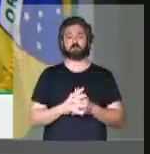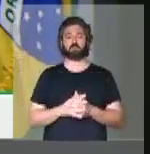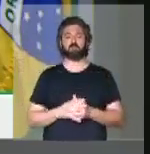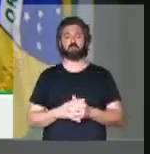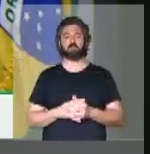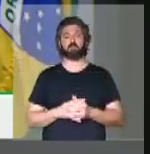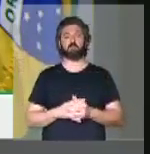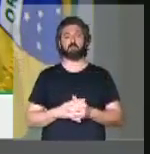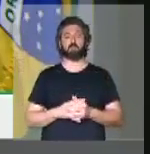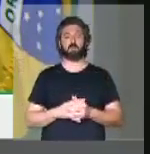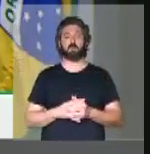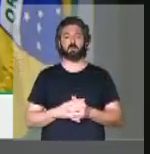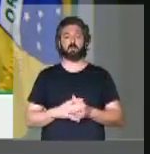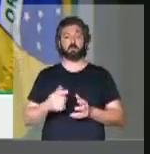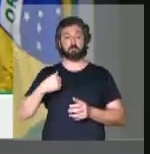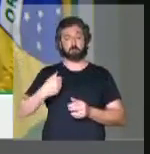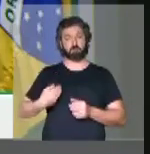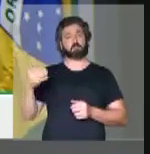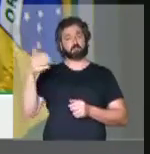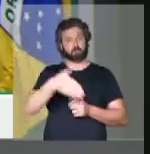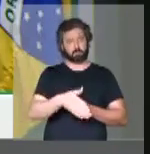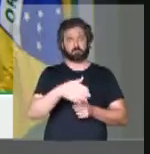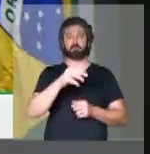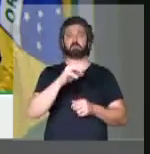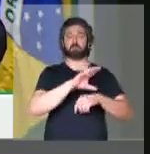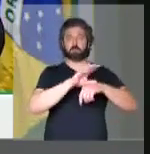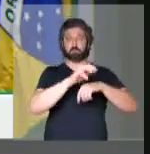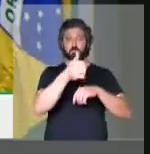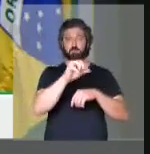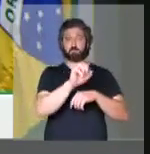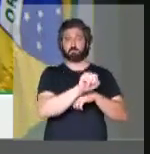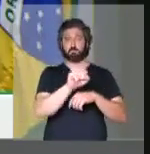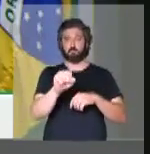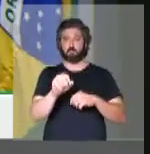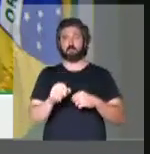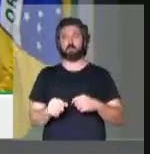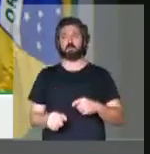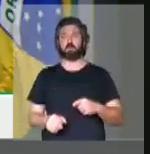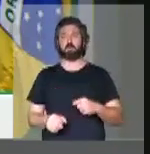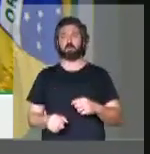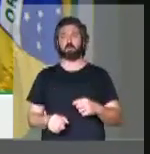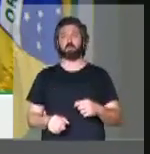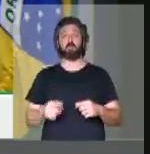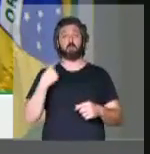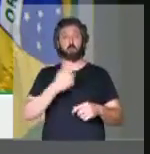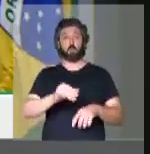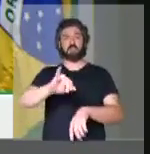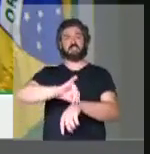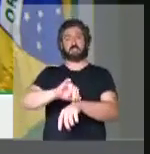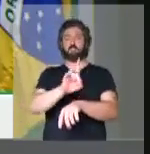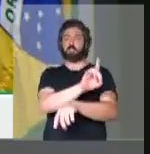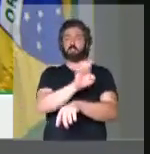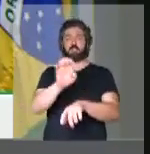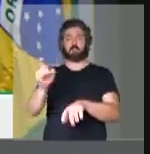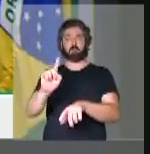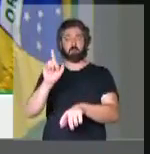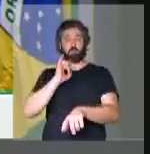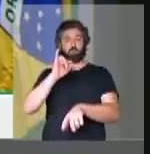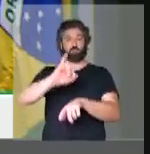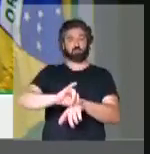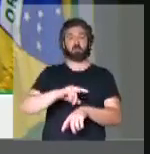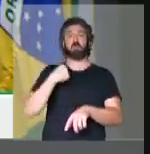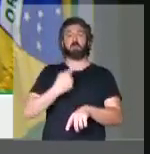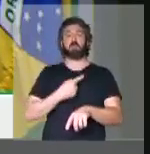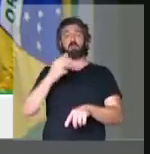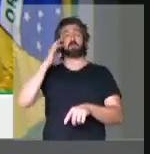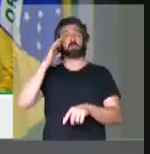se delineou. Eu estive presente na Constituinte e o Centrão, nós fomos do Centrão que mais lutamos pelo